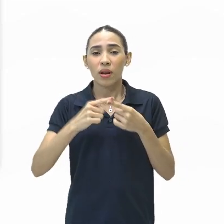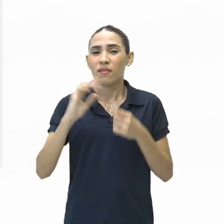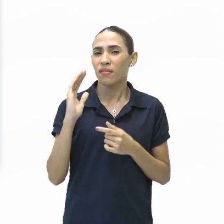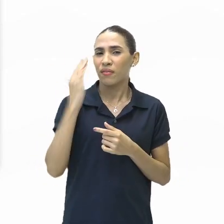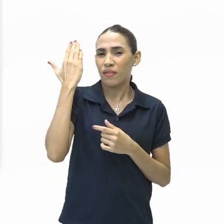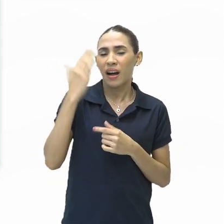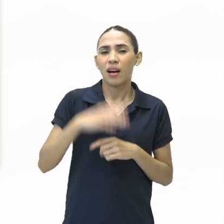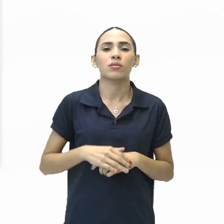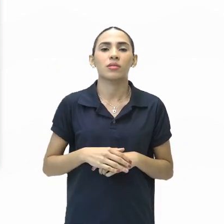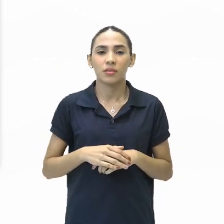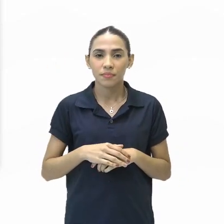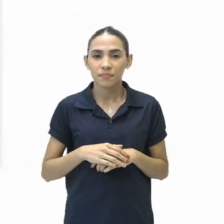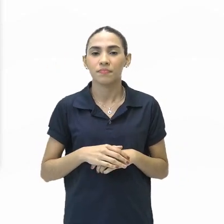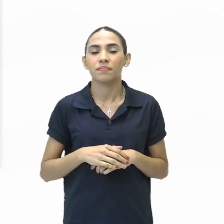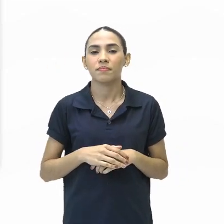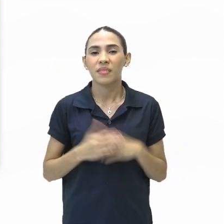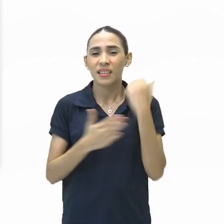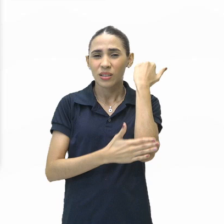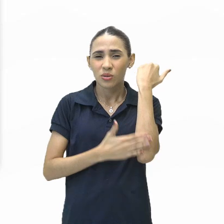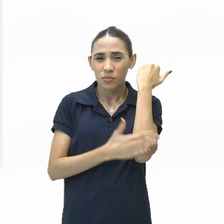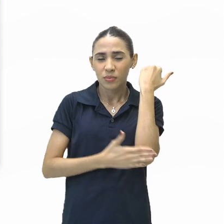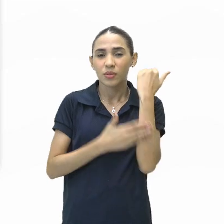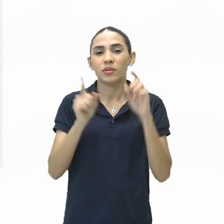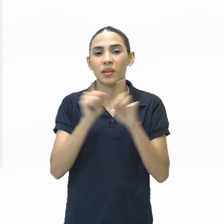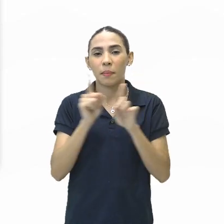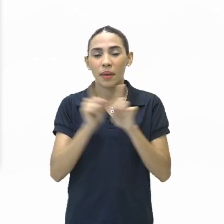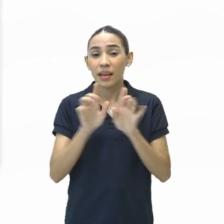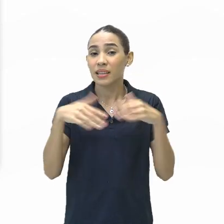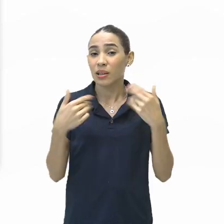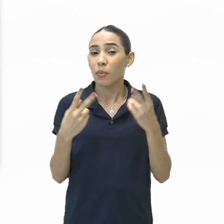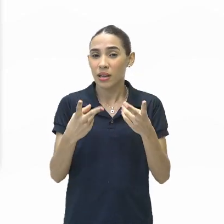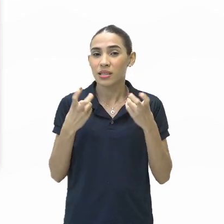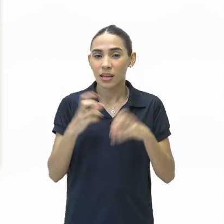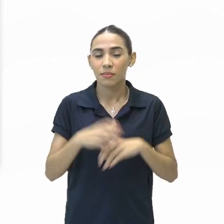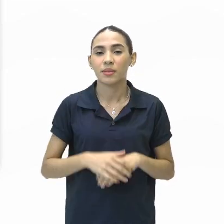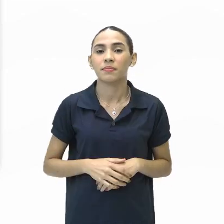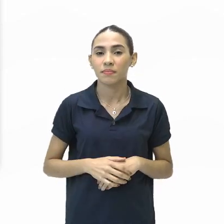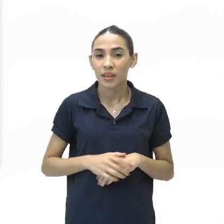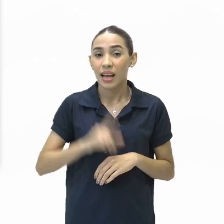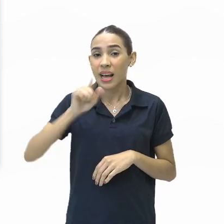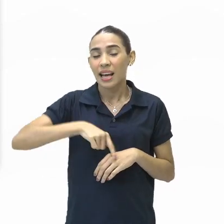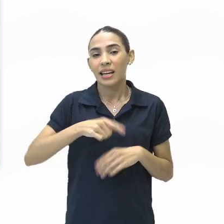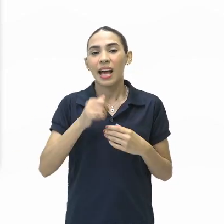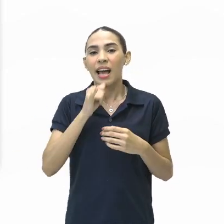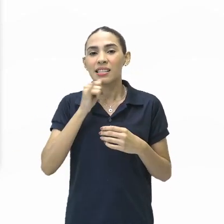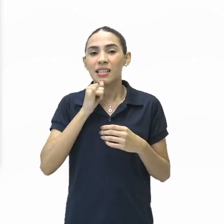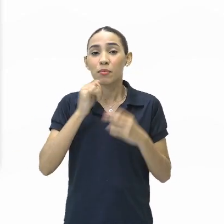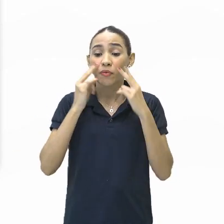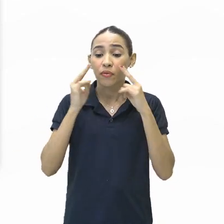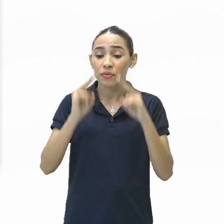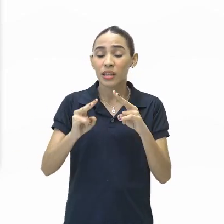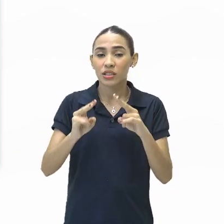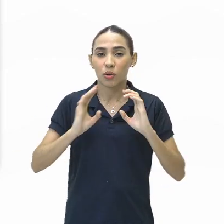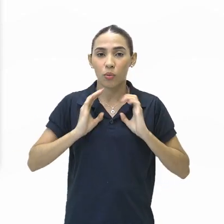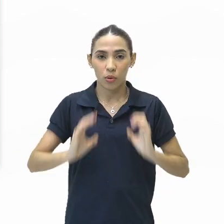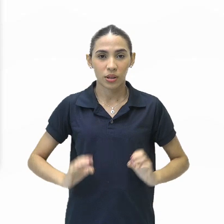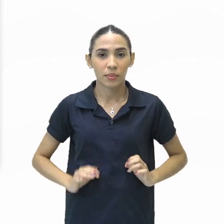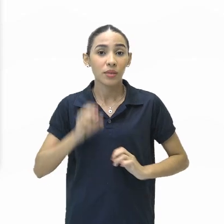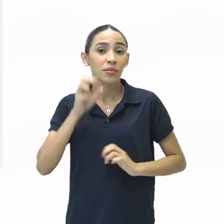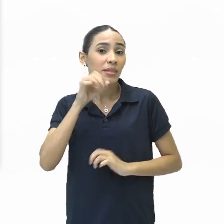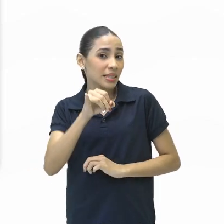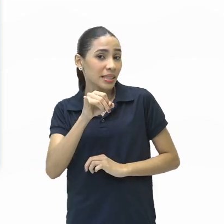ela se permitia viver. Então, vejam como ela era julgada pelo seu comportamento. Se um